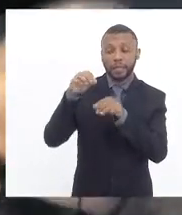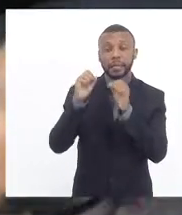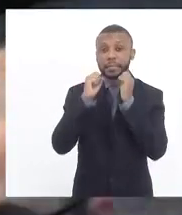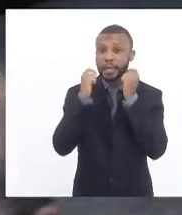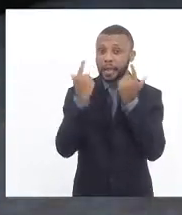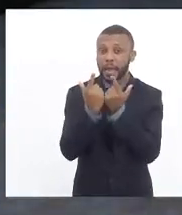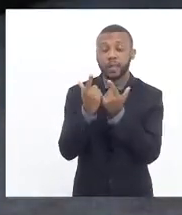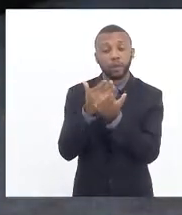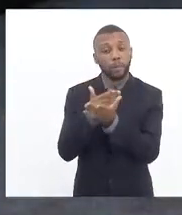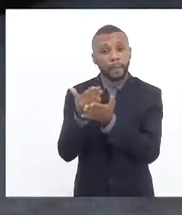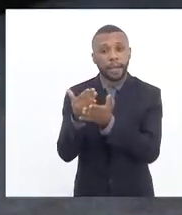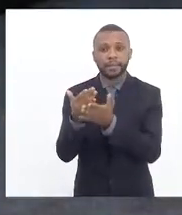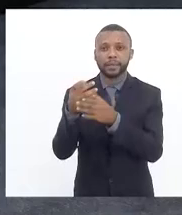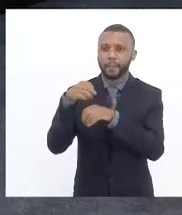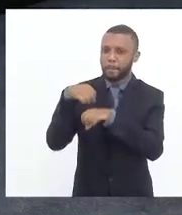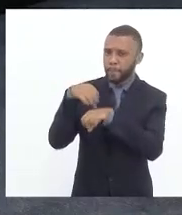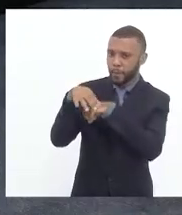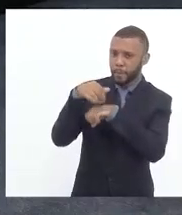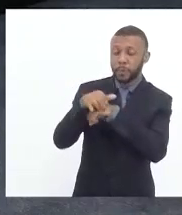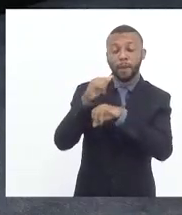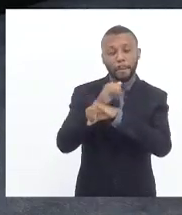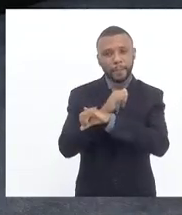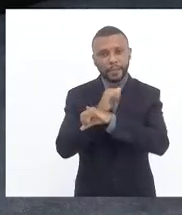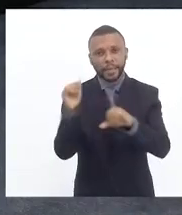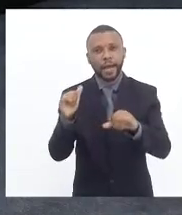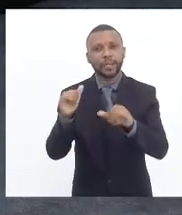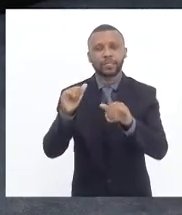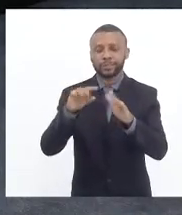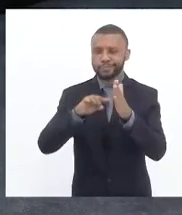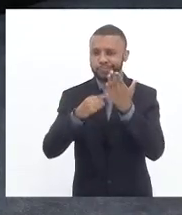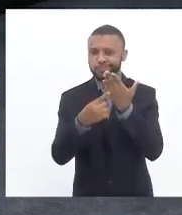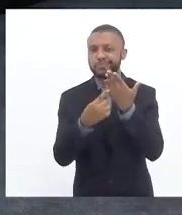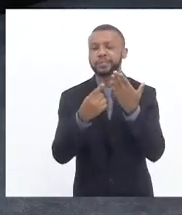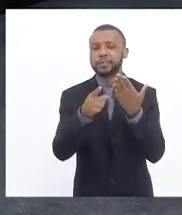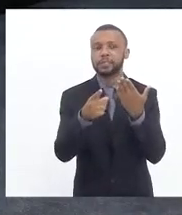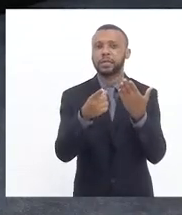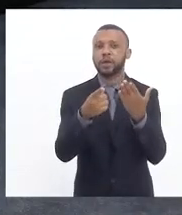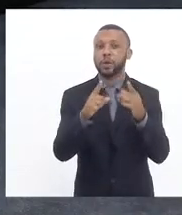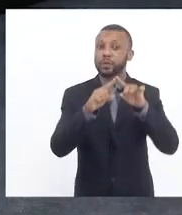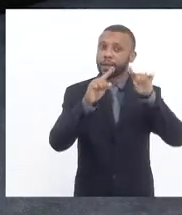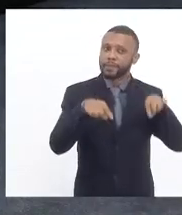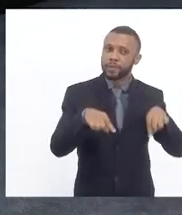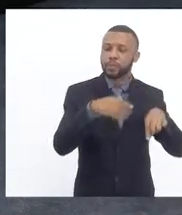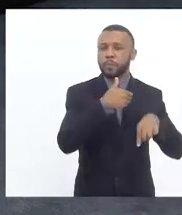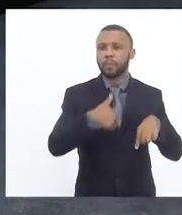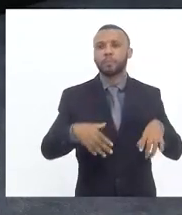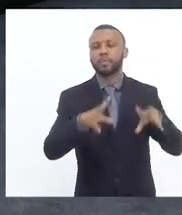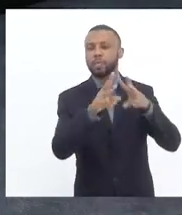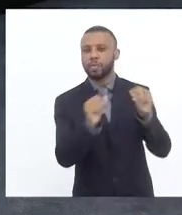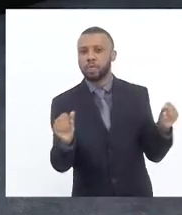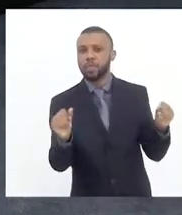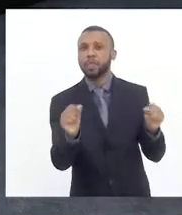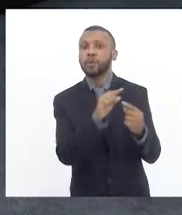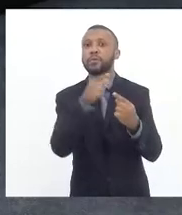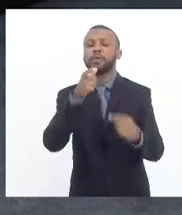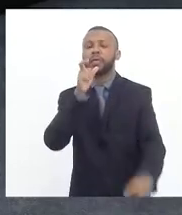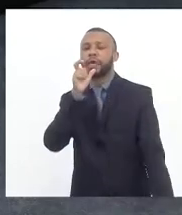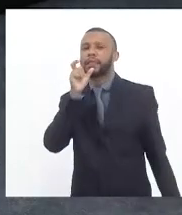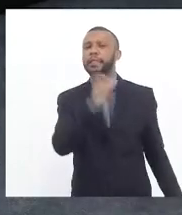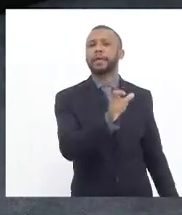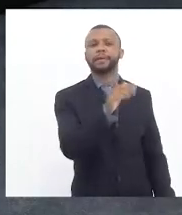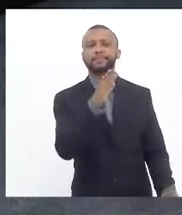casa uma mensagem para mim uma mensagem da morte da Morte serviço público uma mensagem que ataca